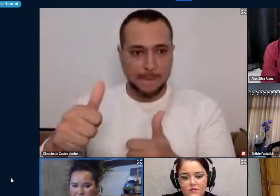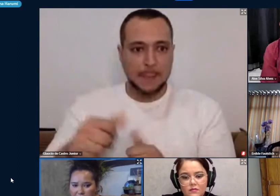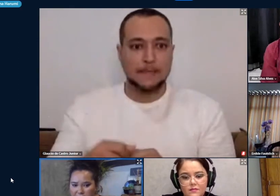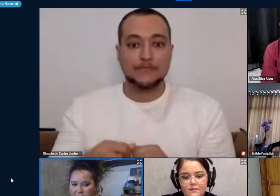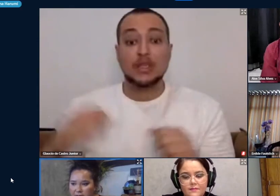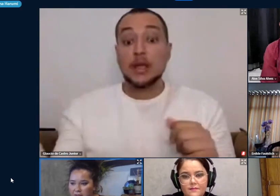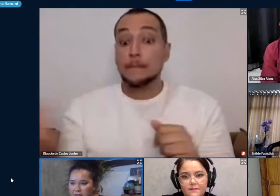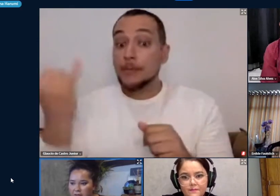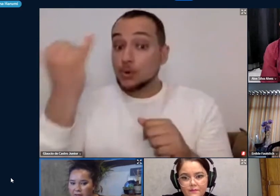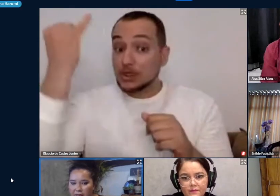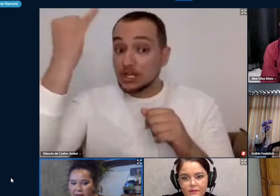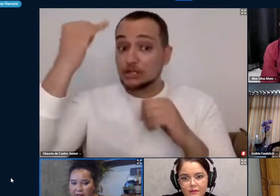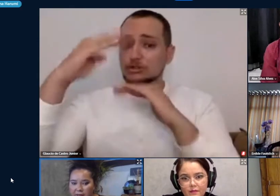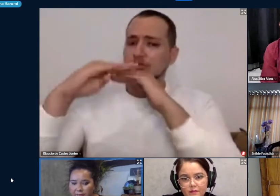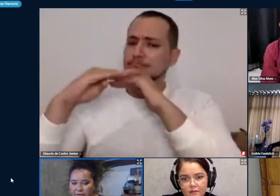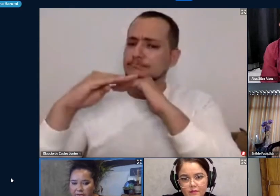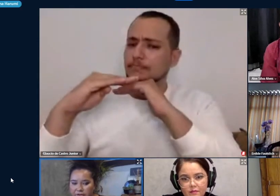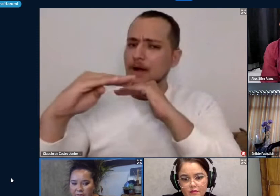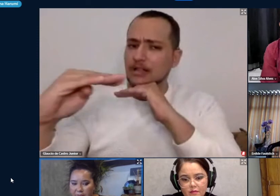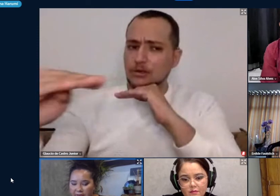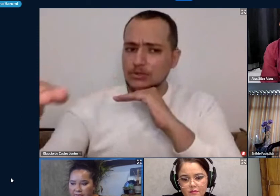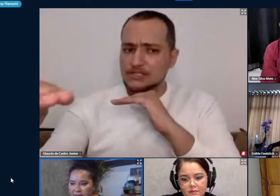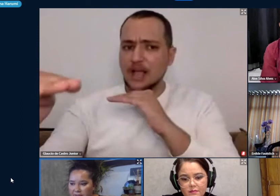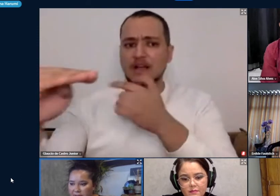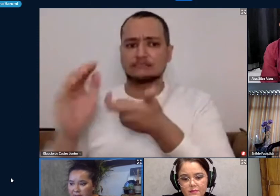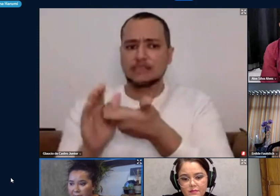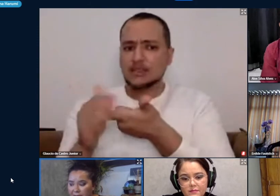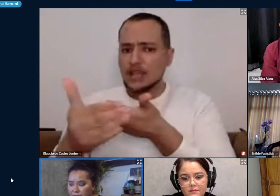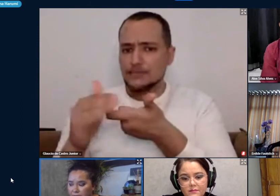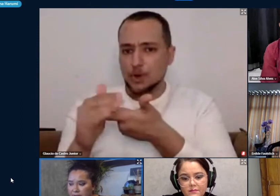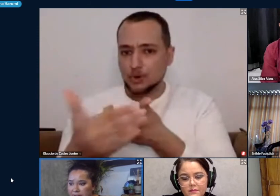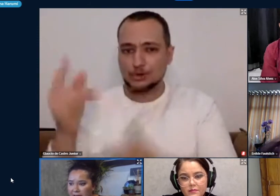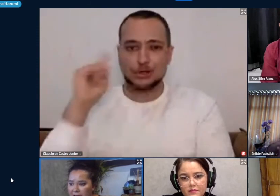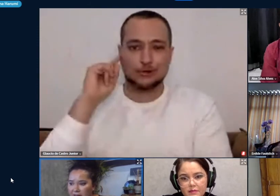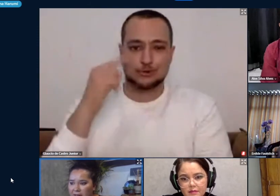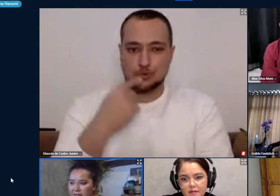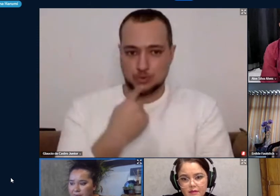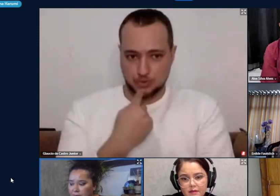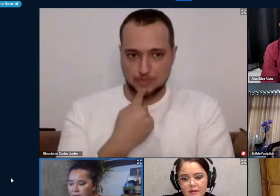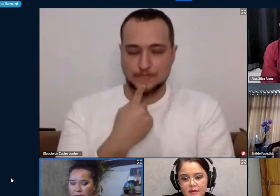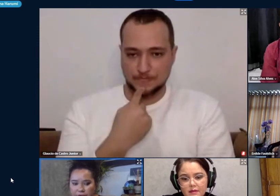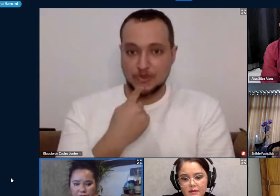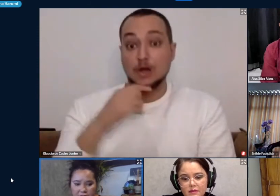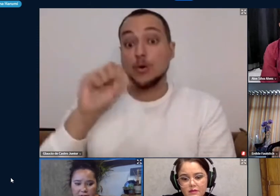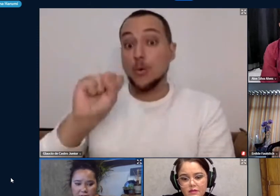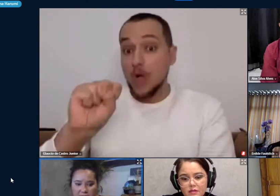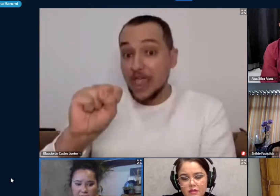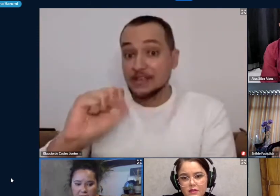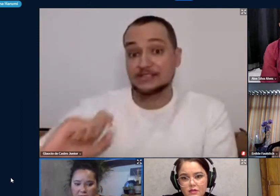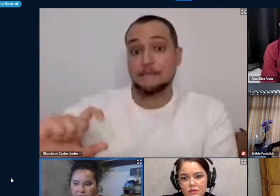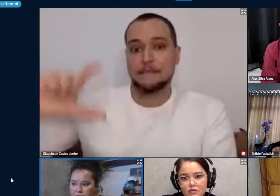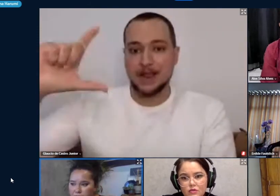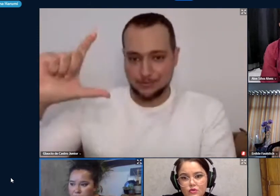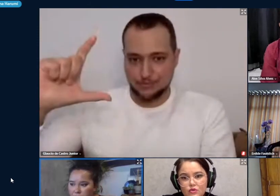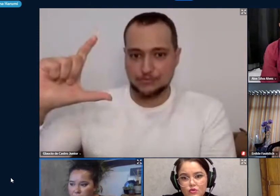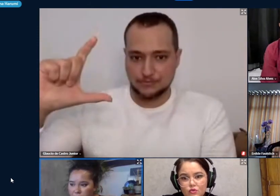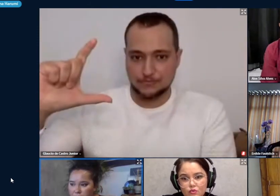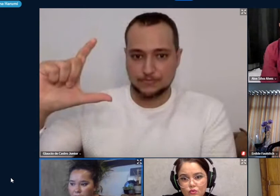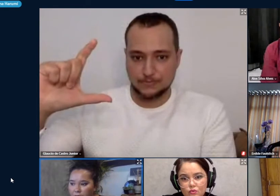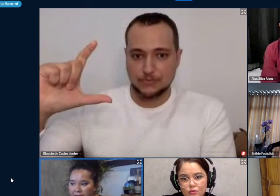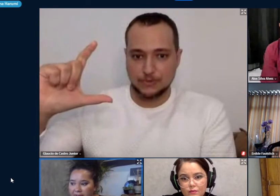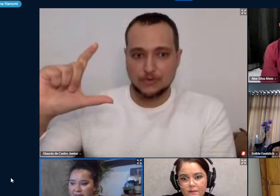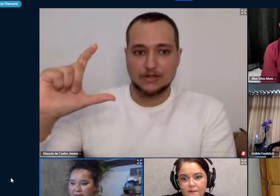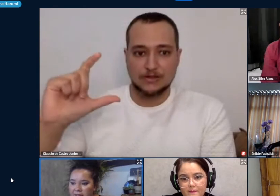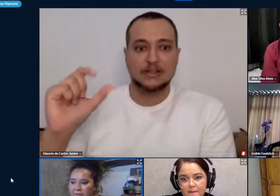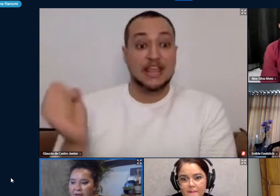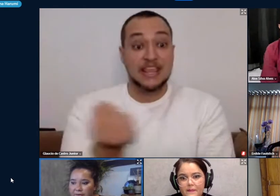Agora, é importante também você tentar padronizar a terminologia do surdo